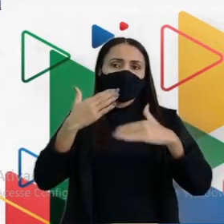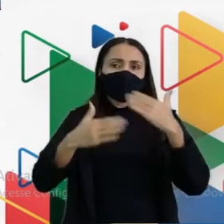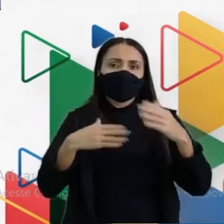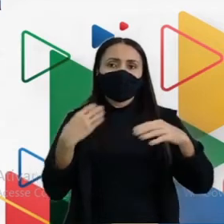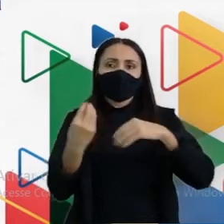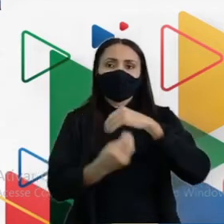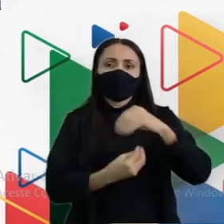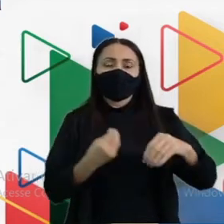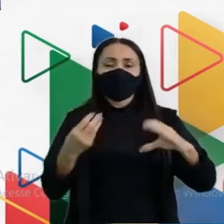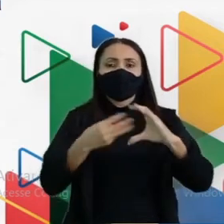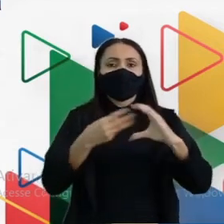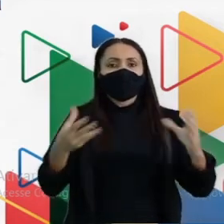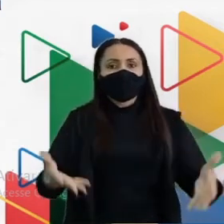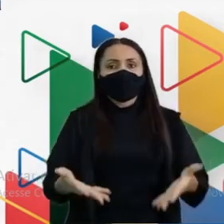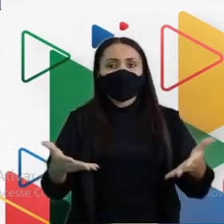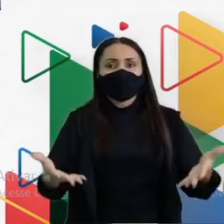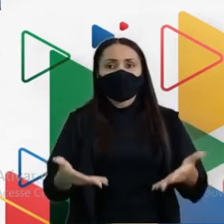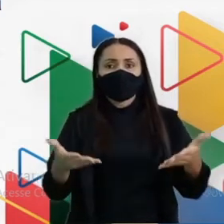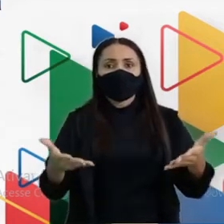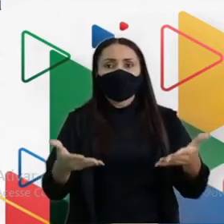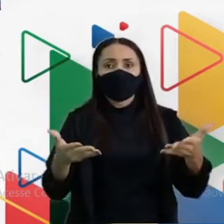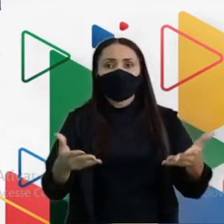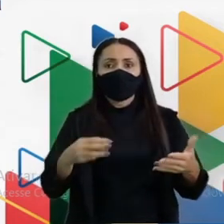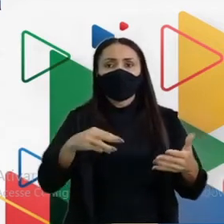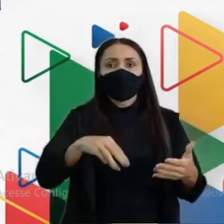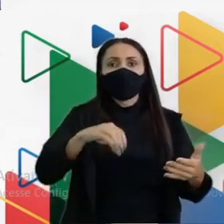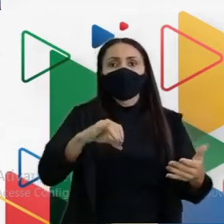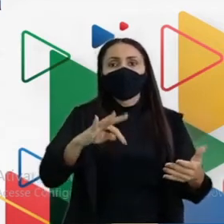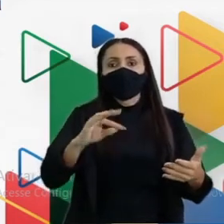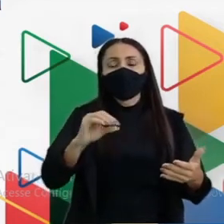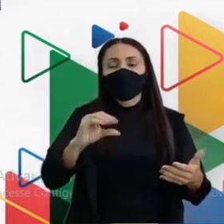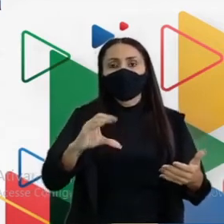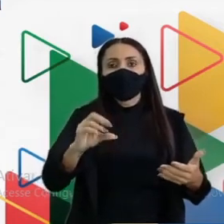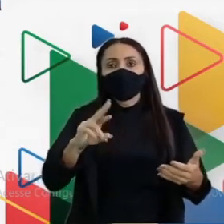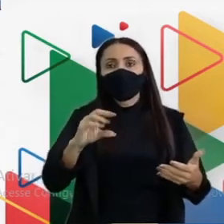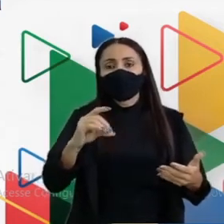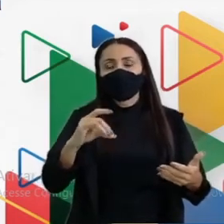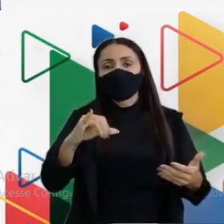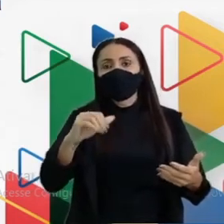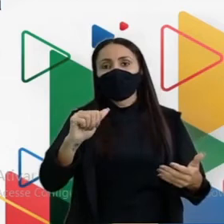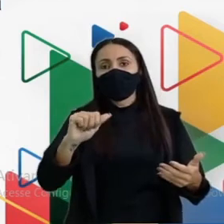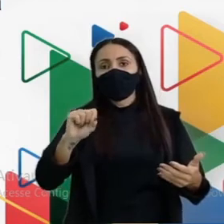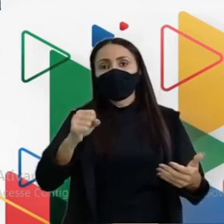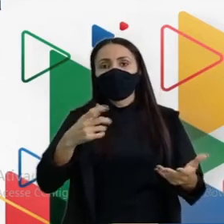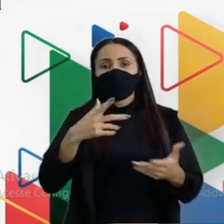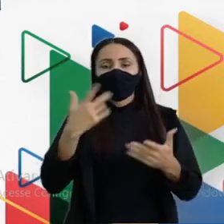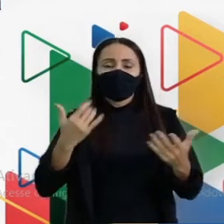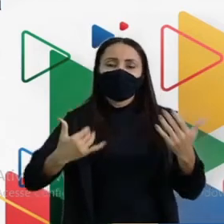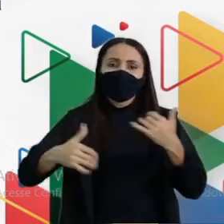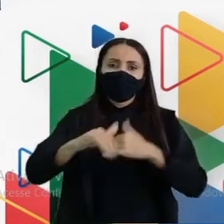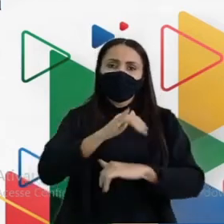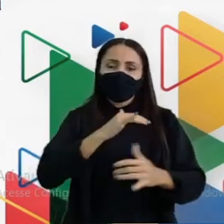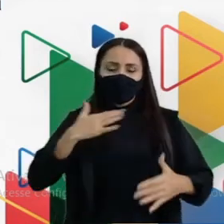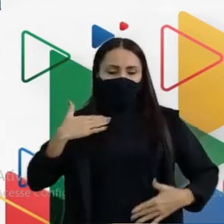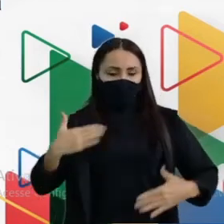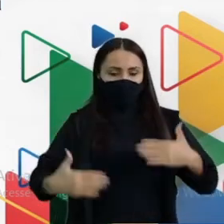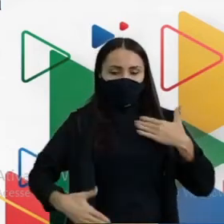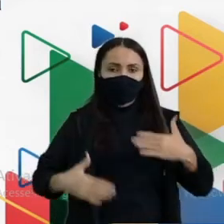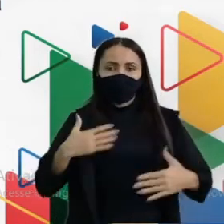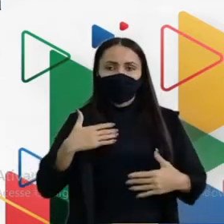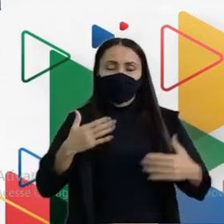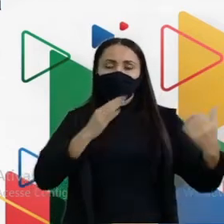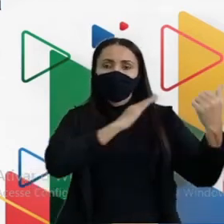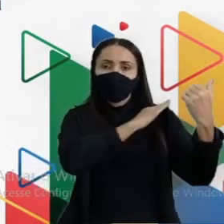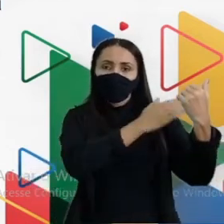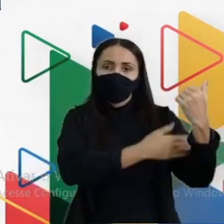das células, estimula a produção de células mitocondriais, que é justamente essas células que é responsável pela energia do nosso corpo. E o